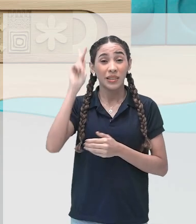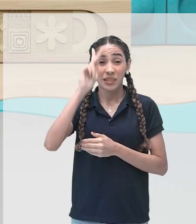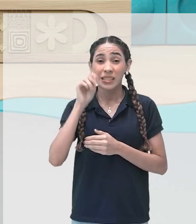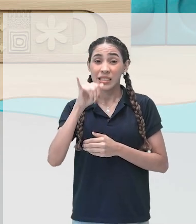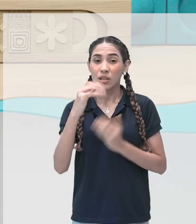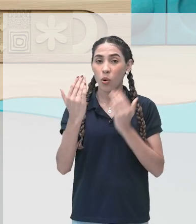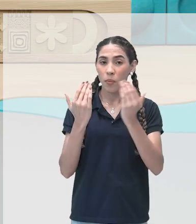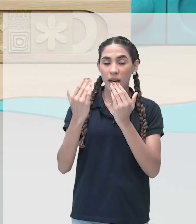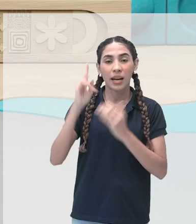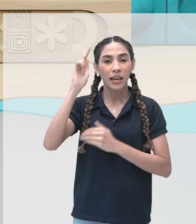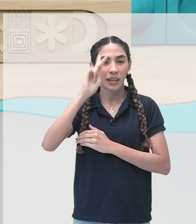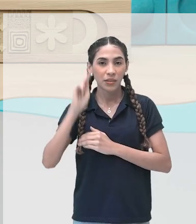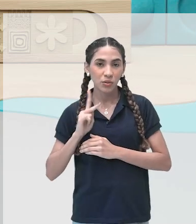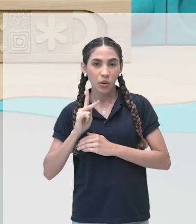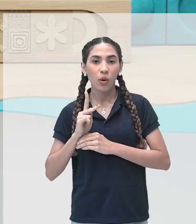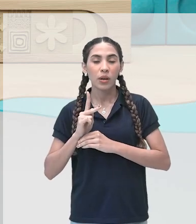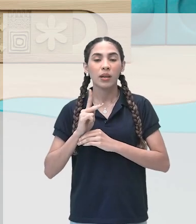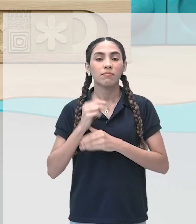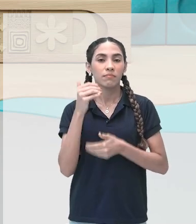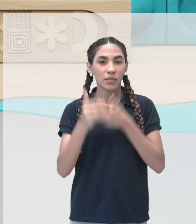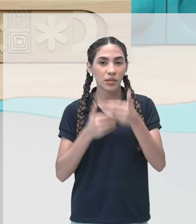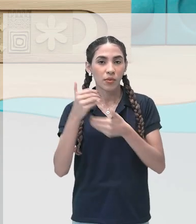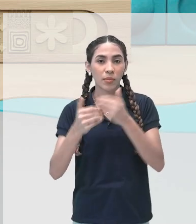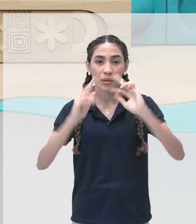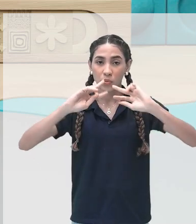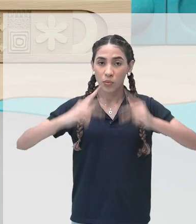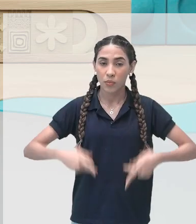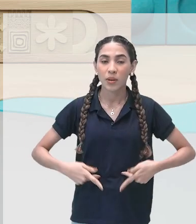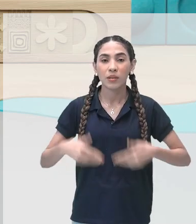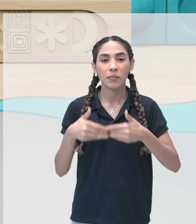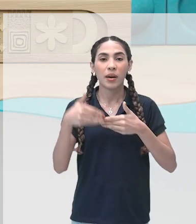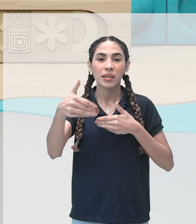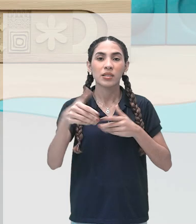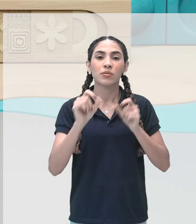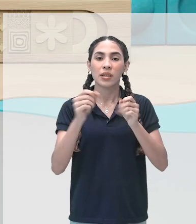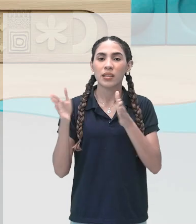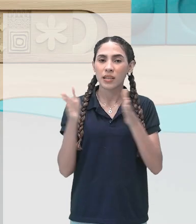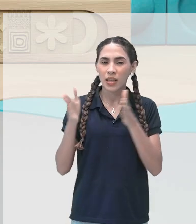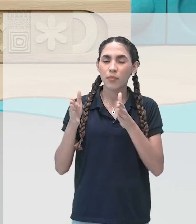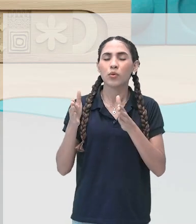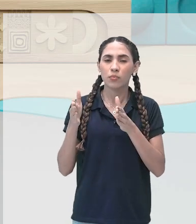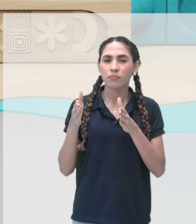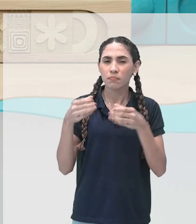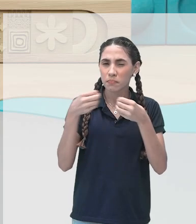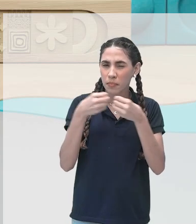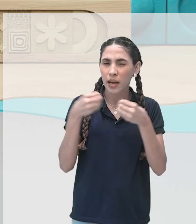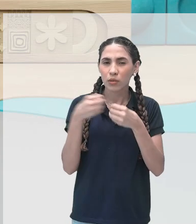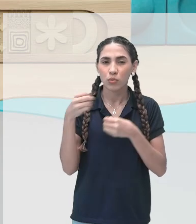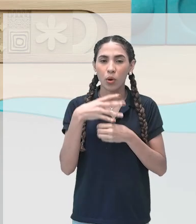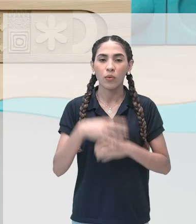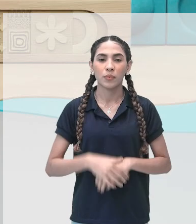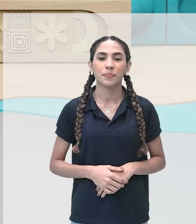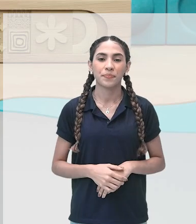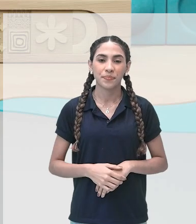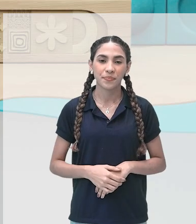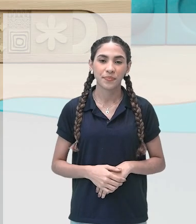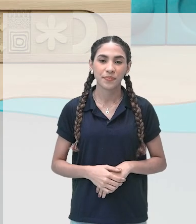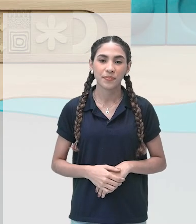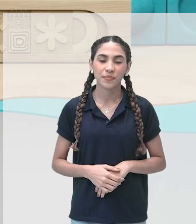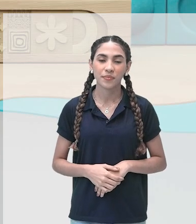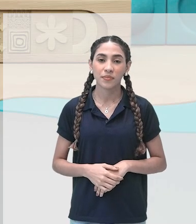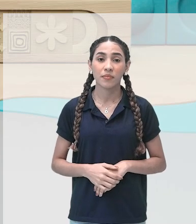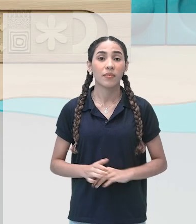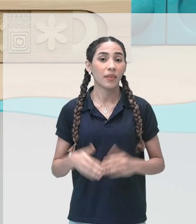da humanidade, correto? É a partir de um tempo um pouco mais recente, correto? Avança, por favor.